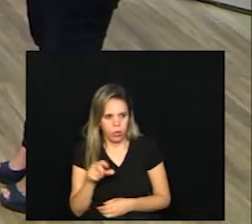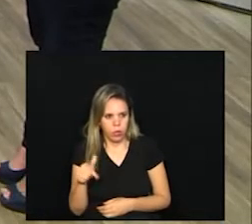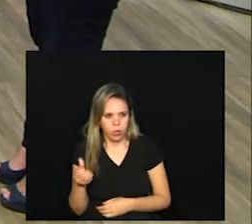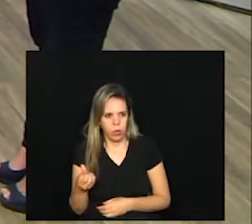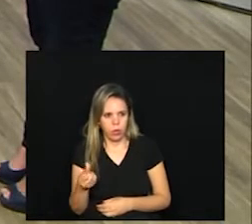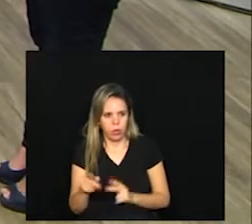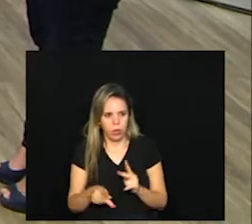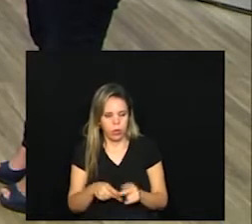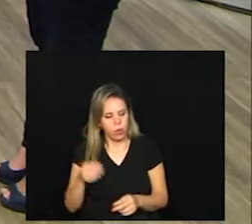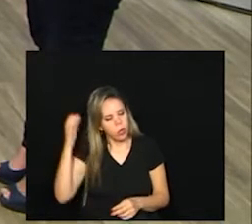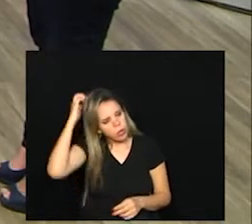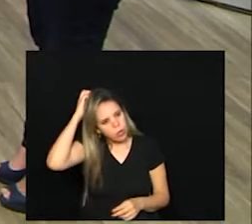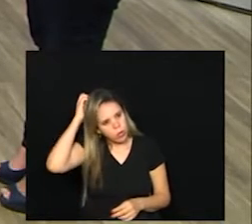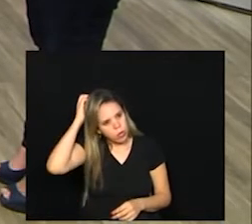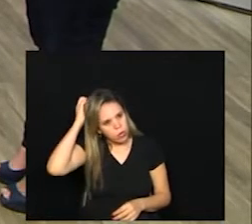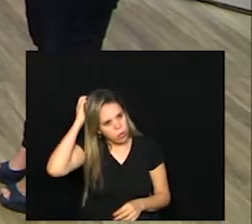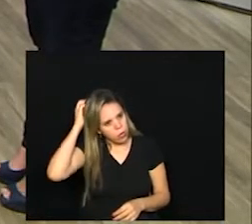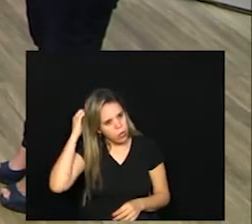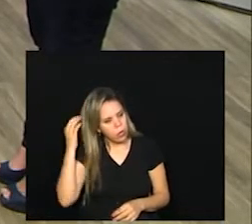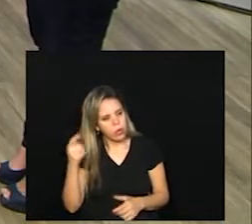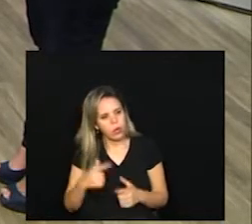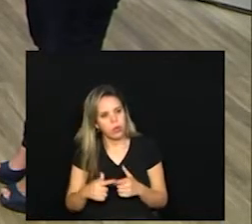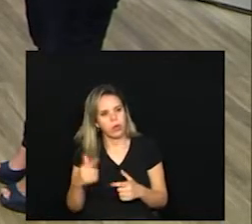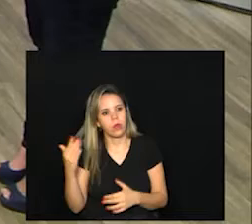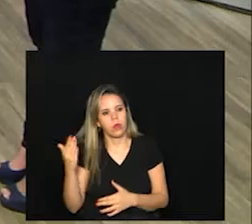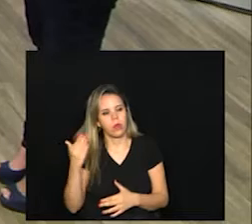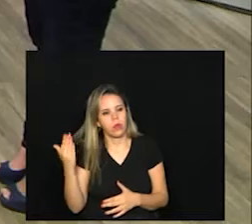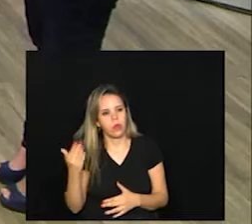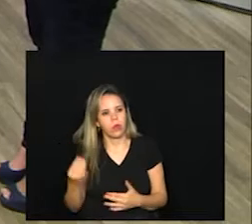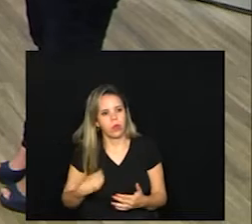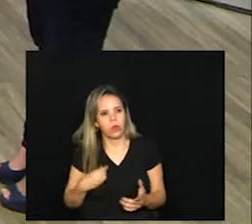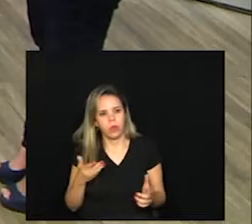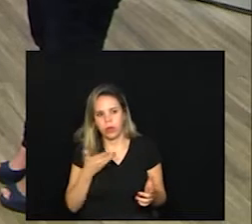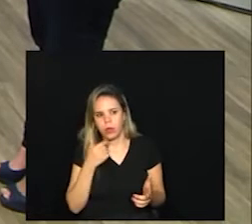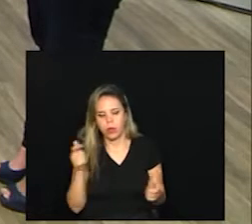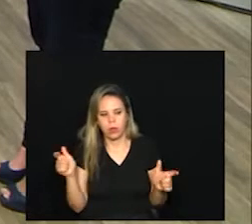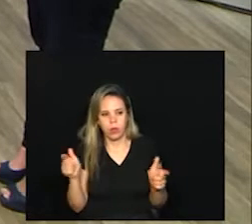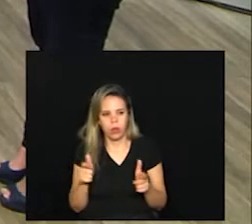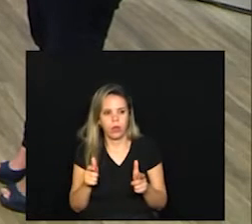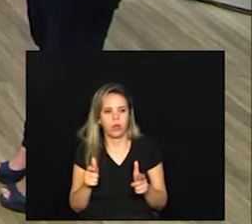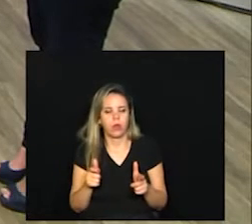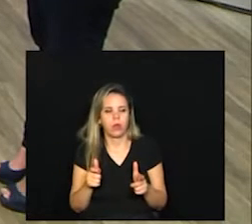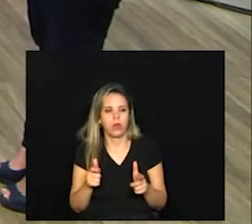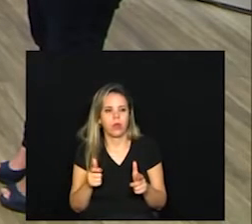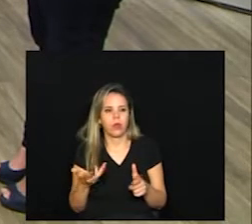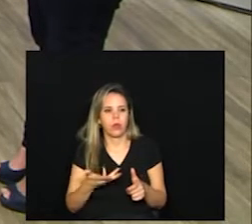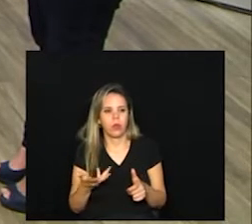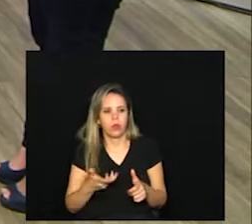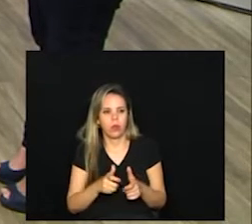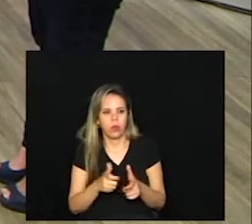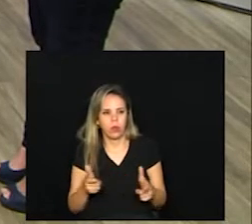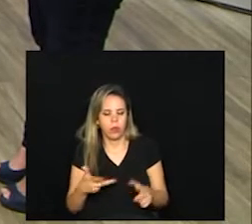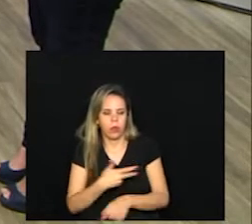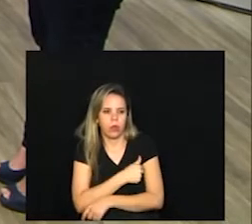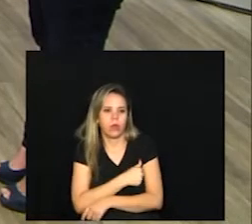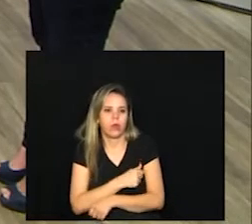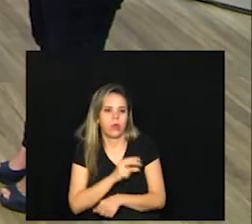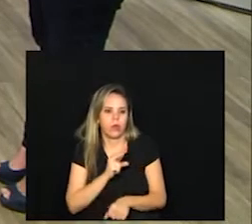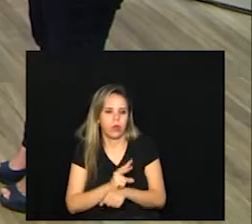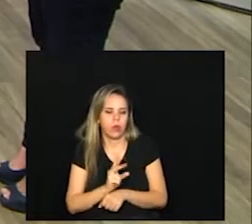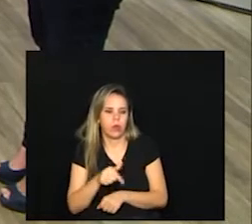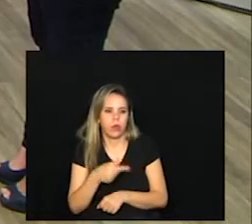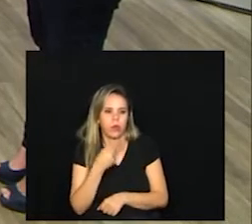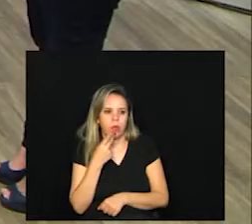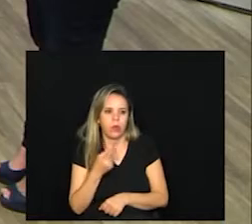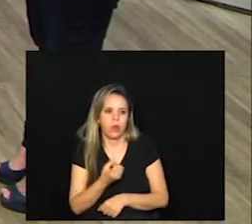656 pessoas. Então, apesar deste clima que está melhorando com aceleração da vacinação, já nós